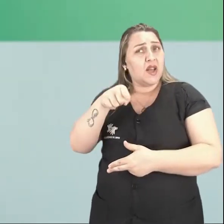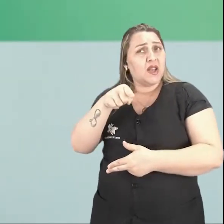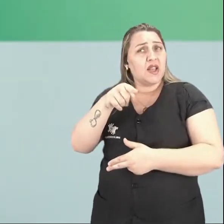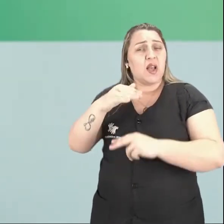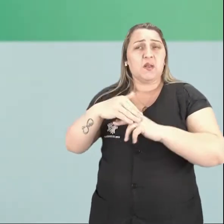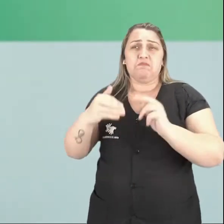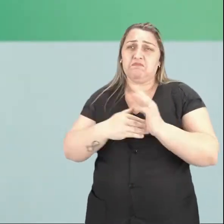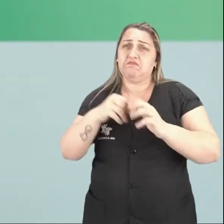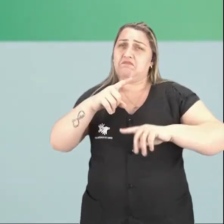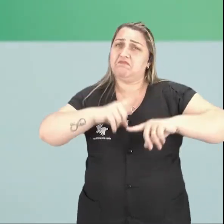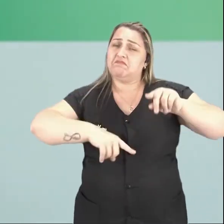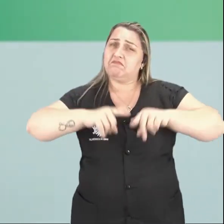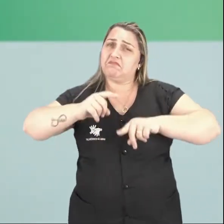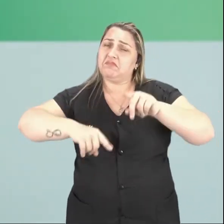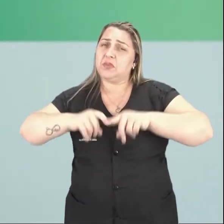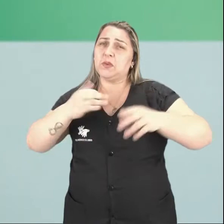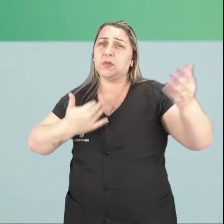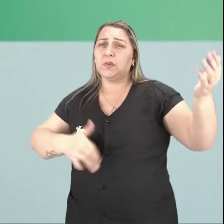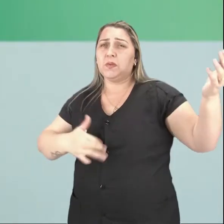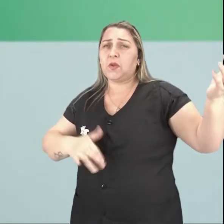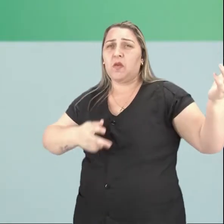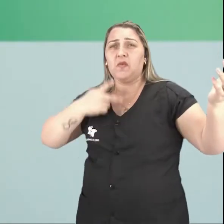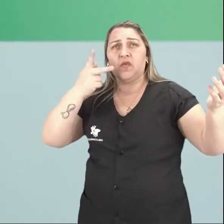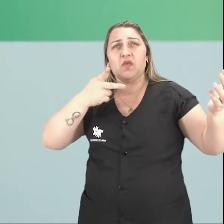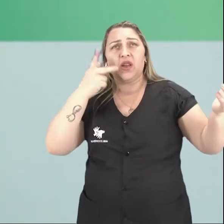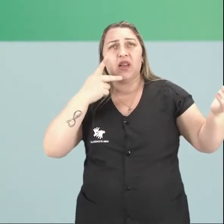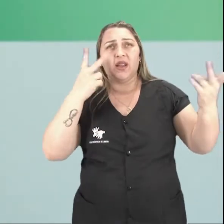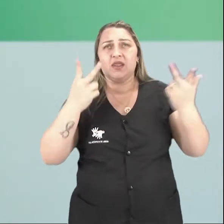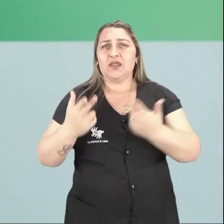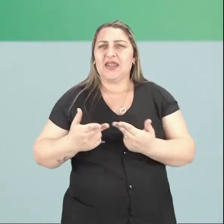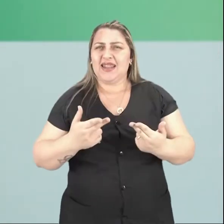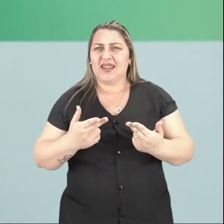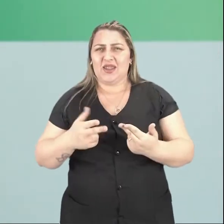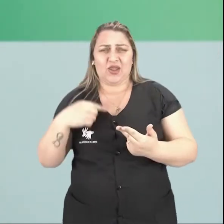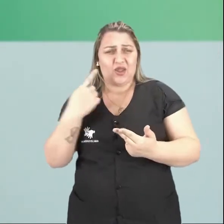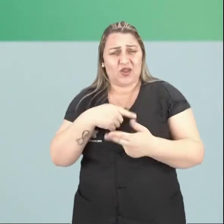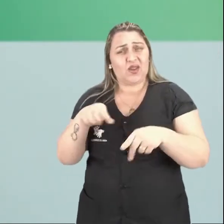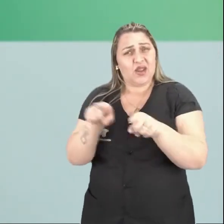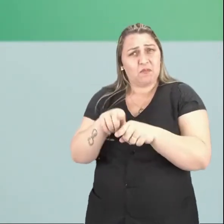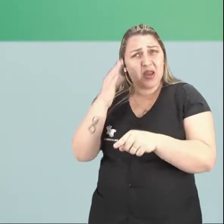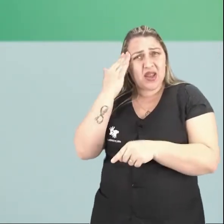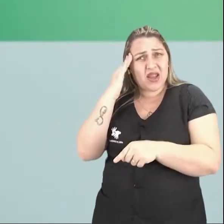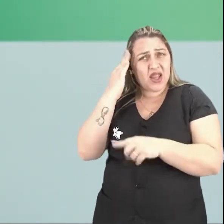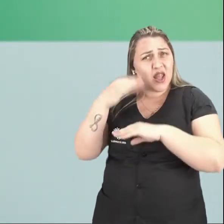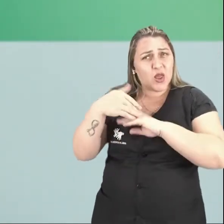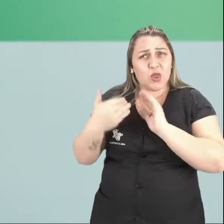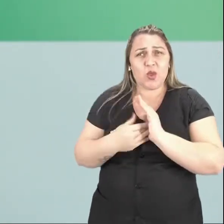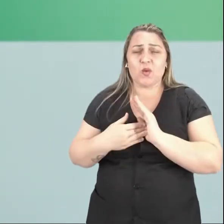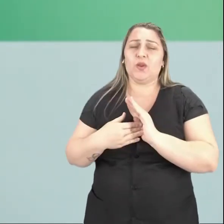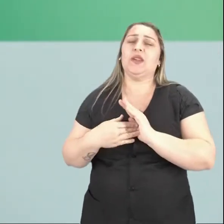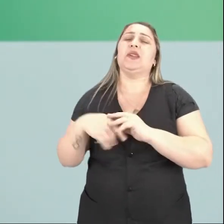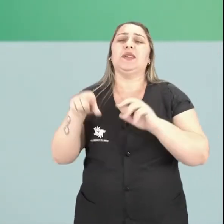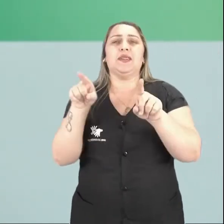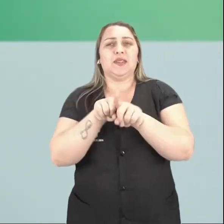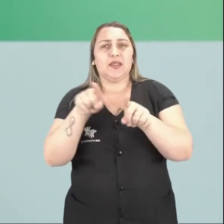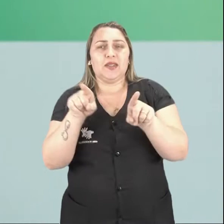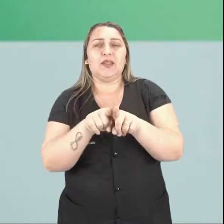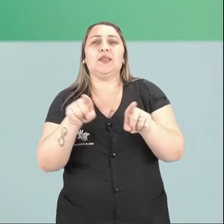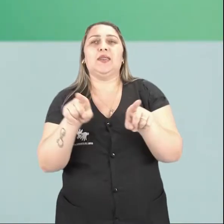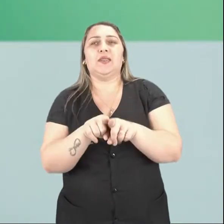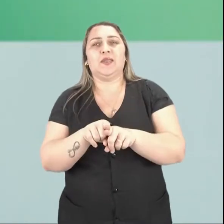esses objetos aí, né, tocando ou falando ao mesmo tempo. Será que nós também compreenderíamos? Essa também é